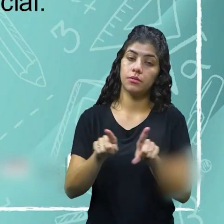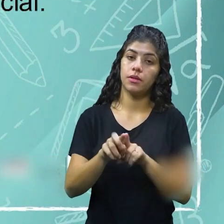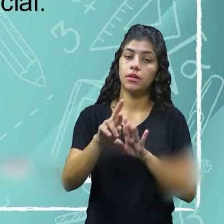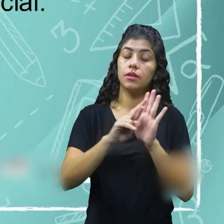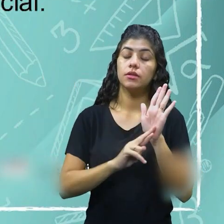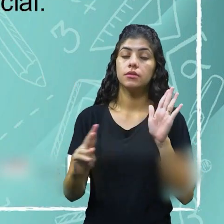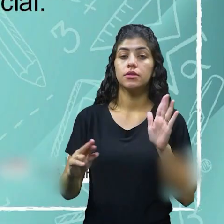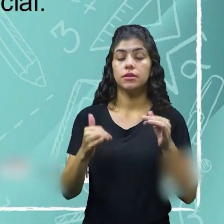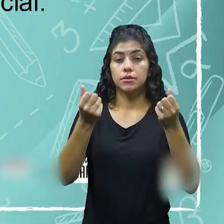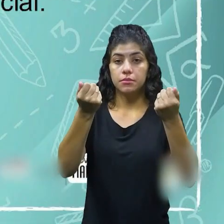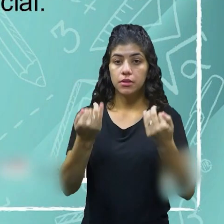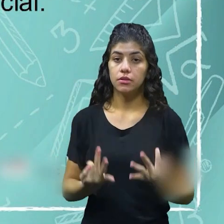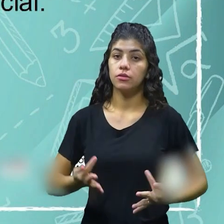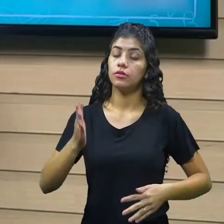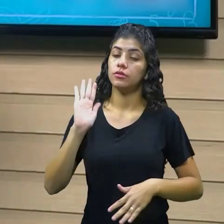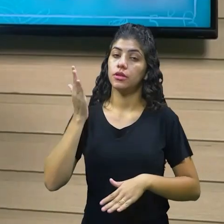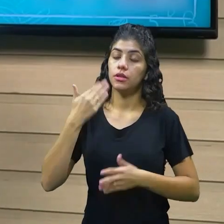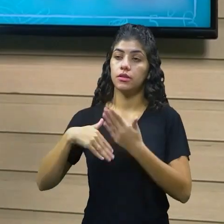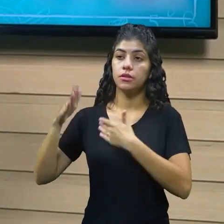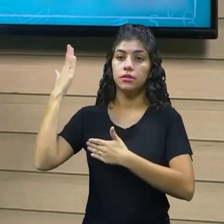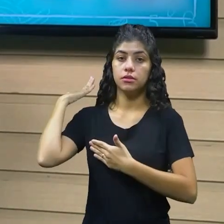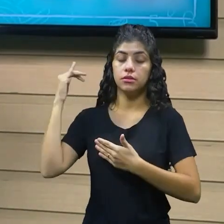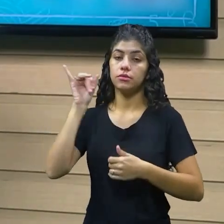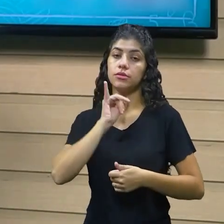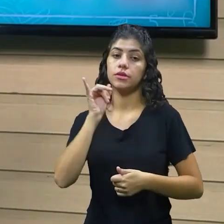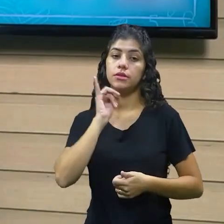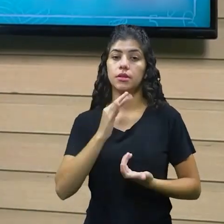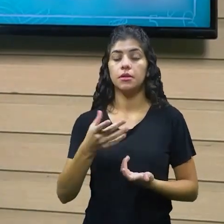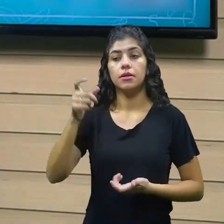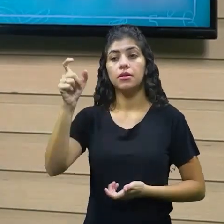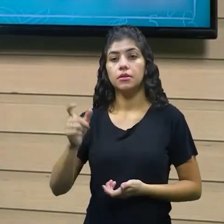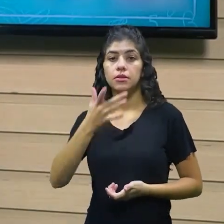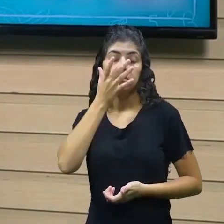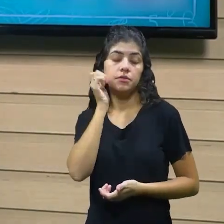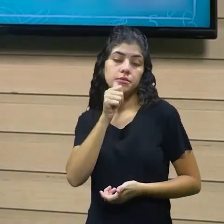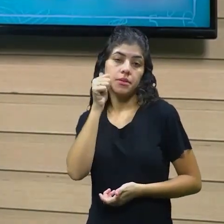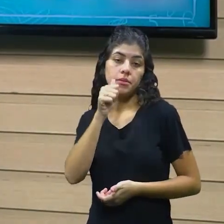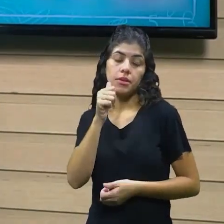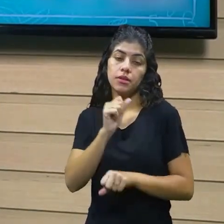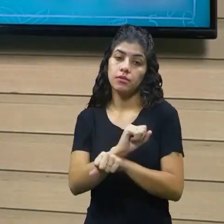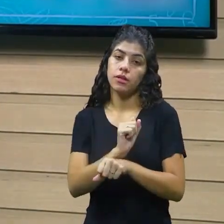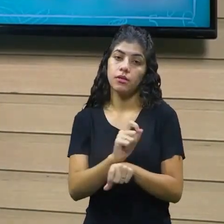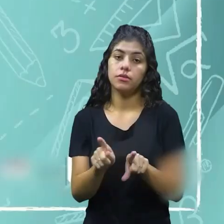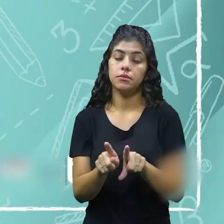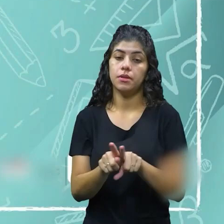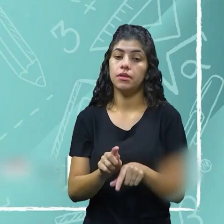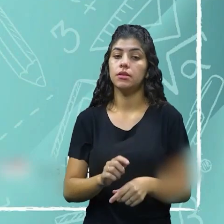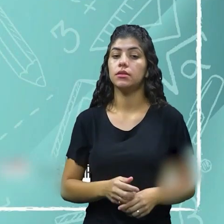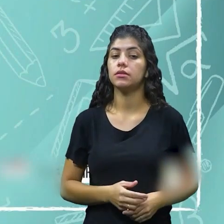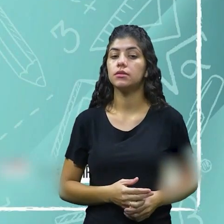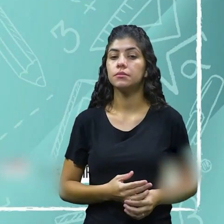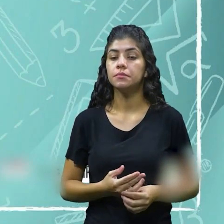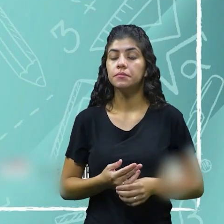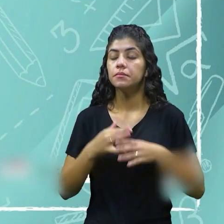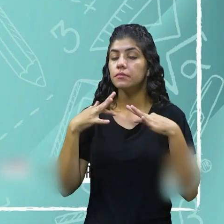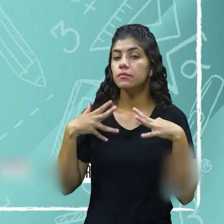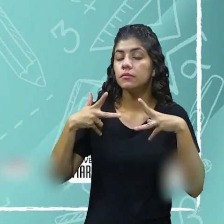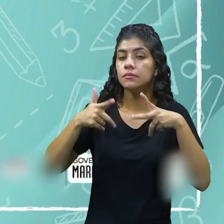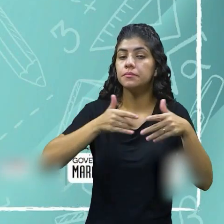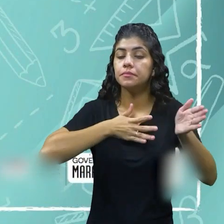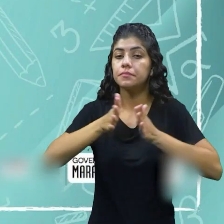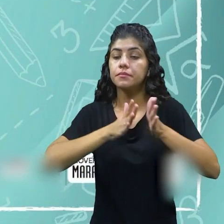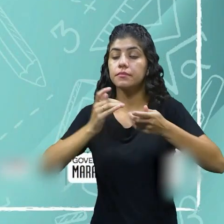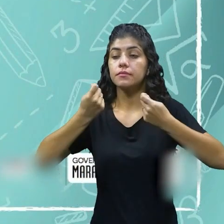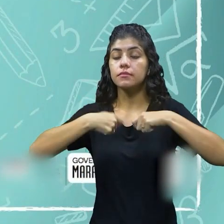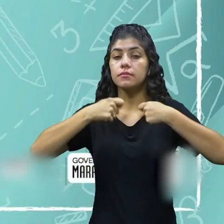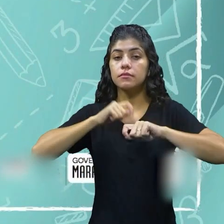referencial. A gente já falou disso daí anteriormente, no exemplo da menina, né? Da menina e do carrinho em movimento. E todo movimento, ele